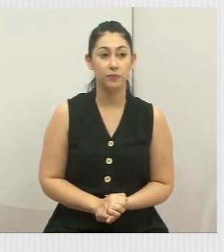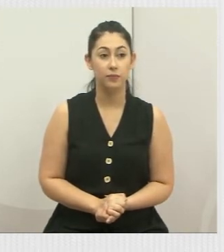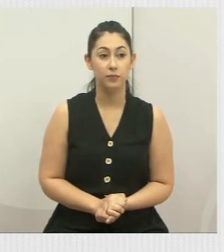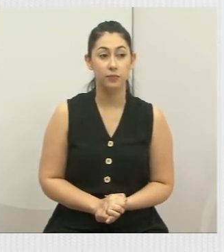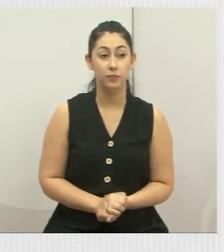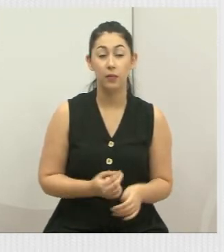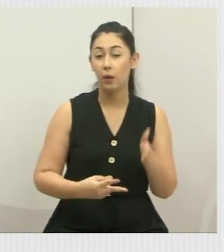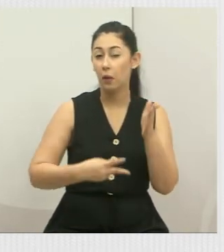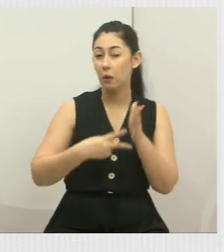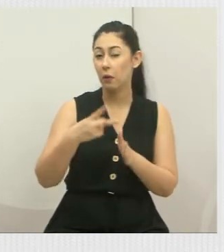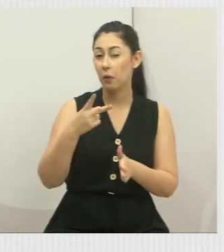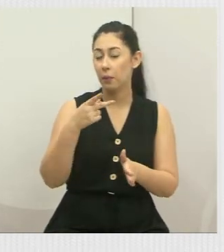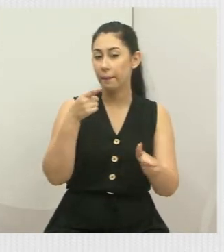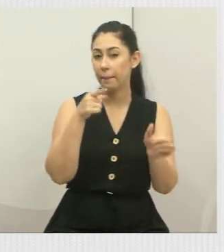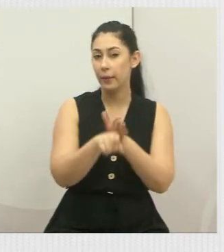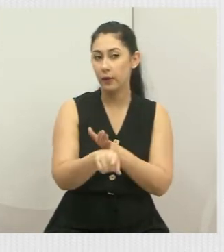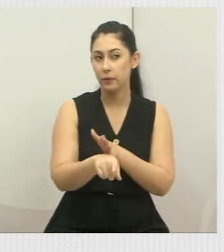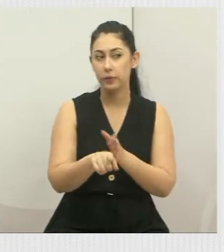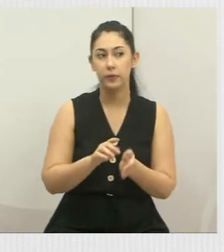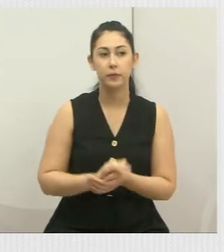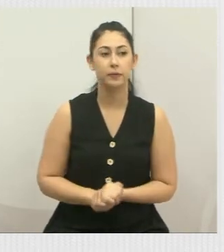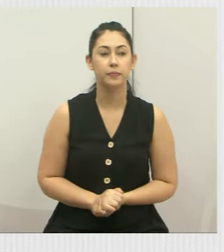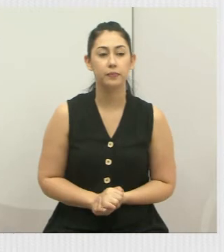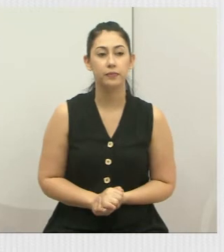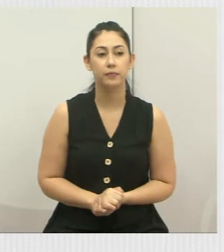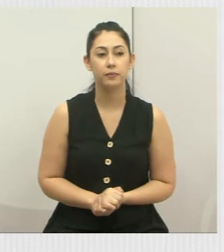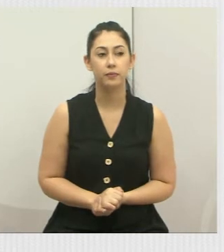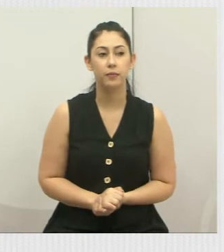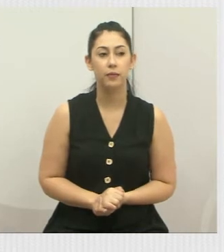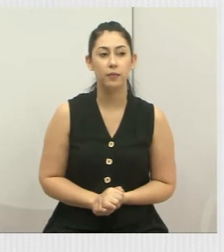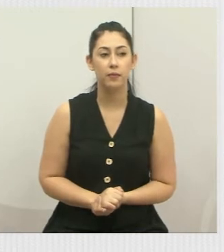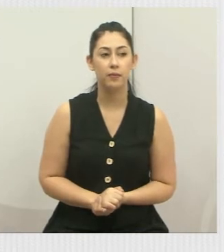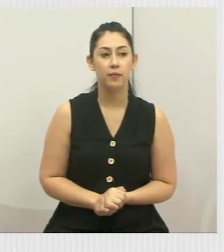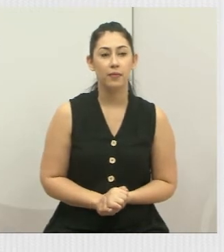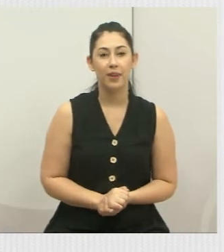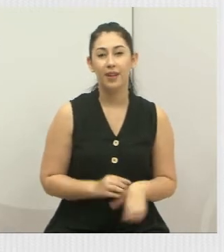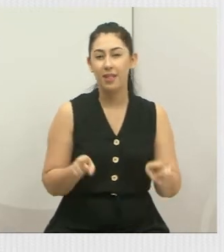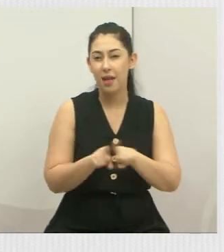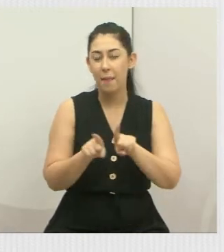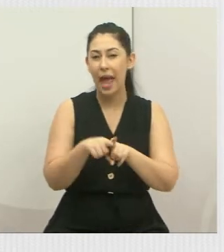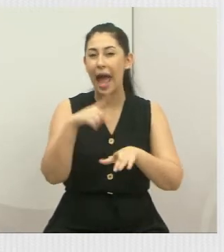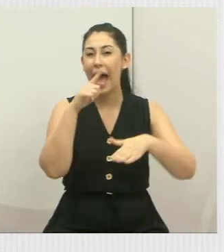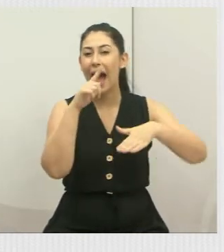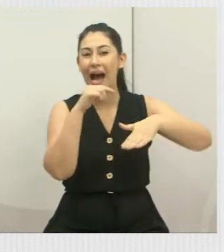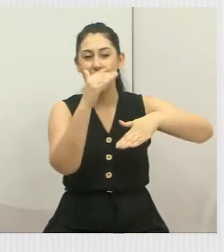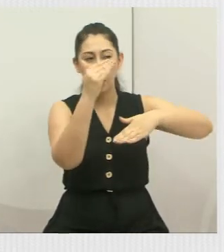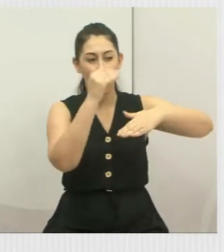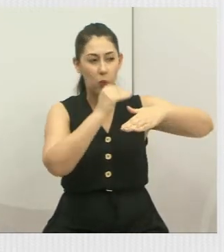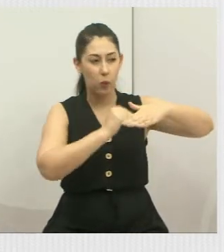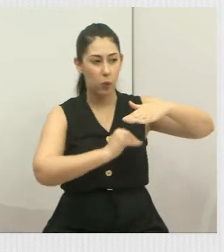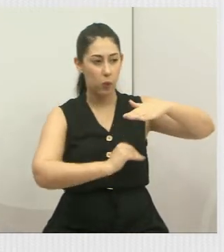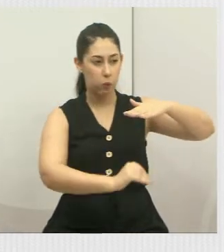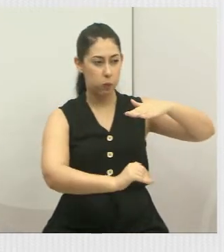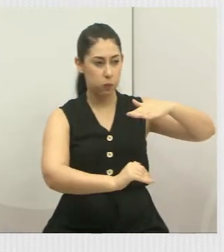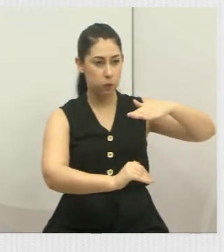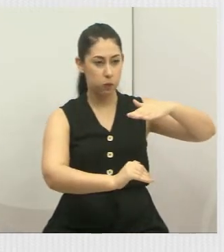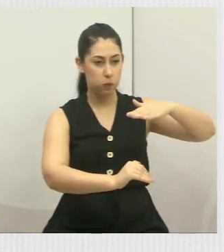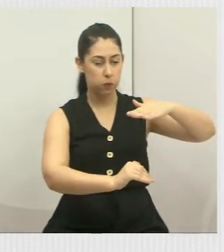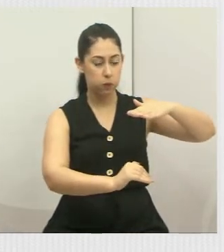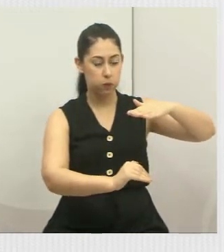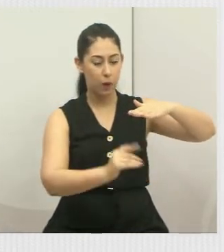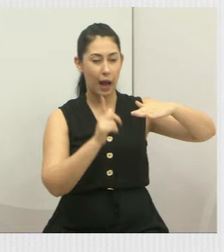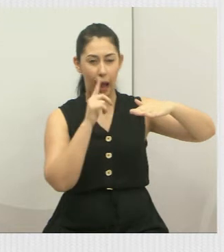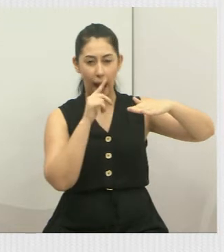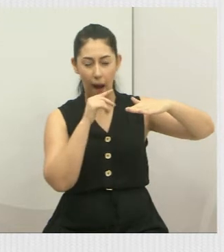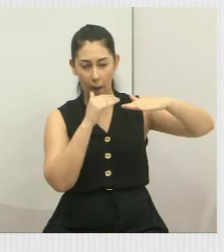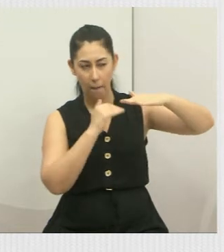A segunda pergunta trata aqui da captação de água subterrânea. Obrigado. Captação